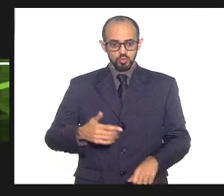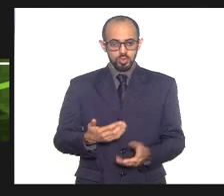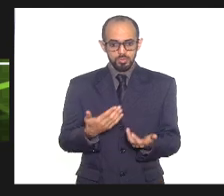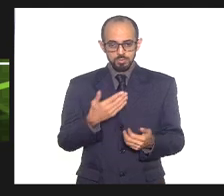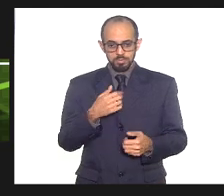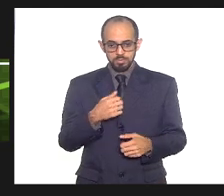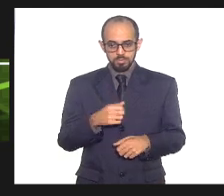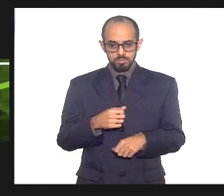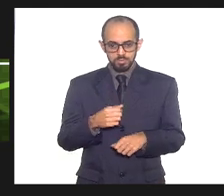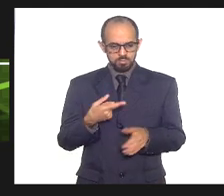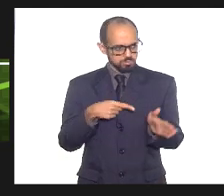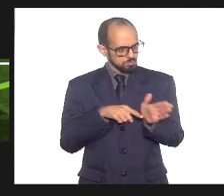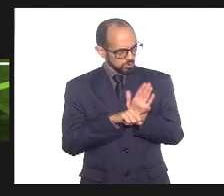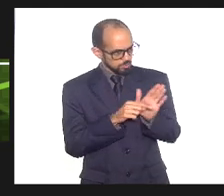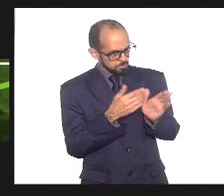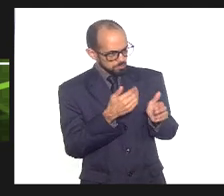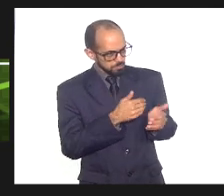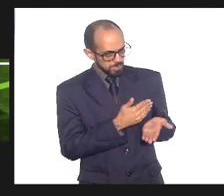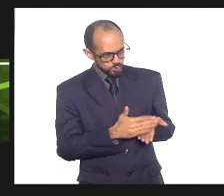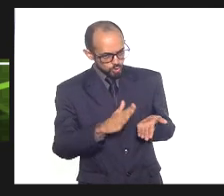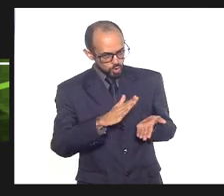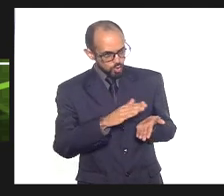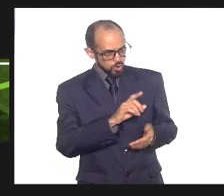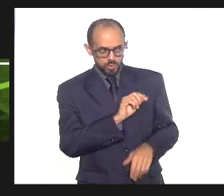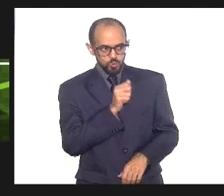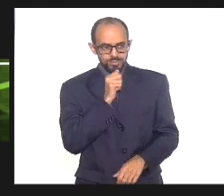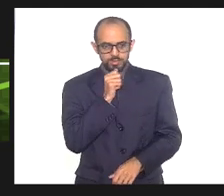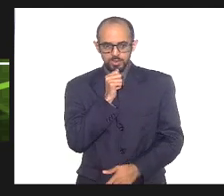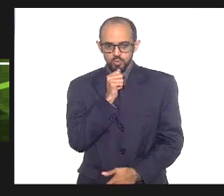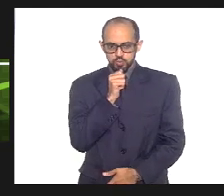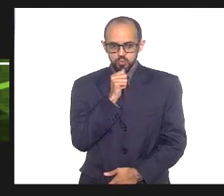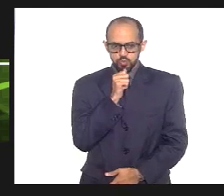Passou? Não.